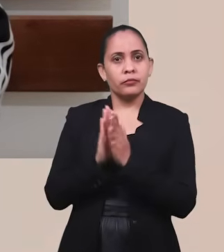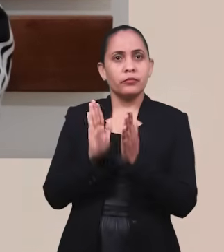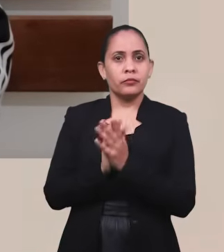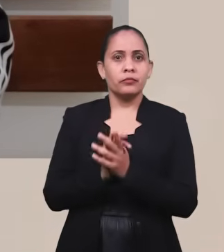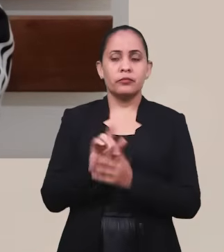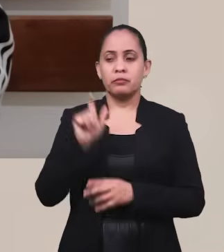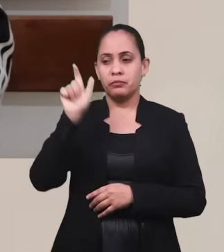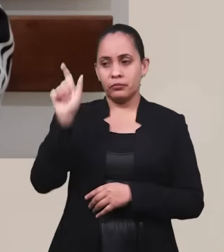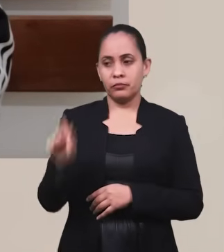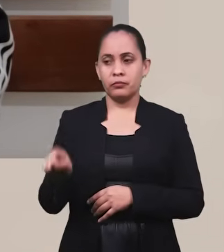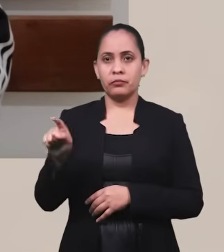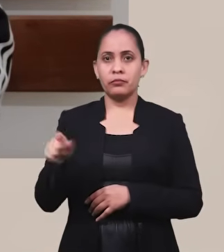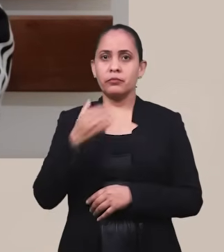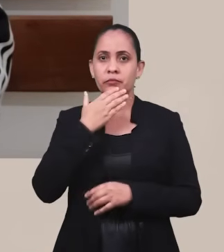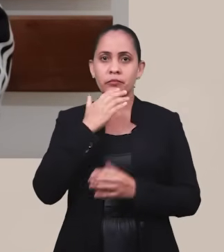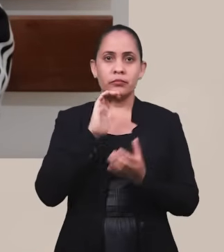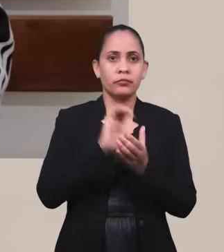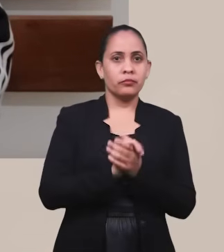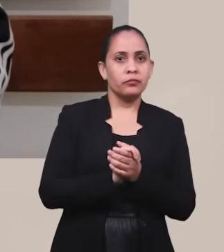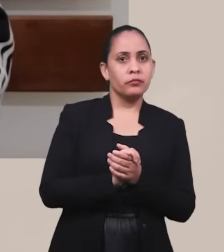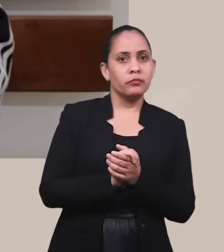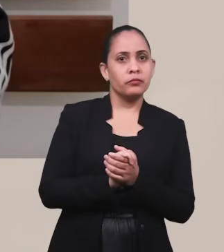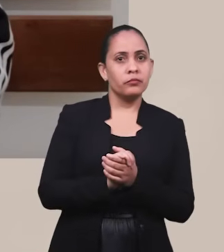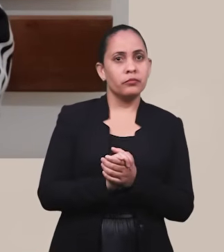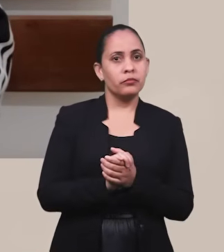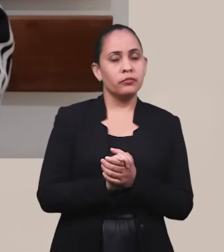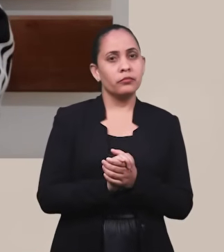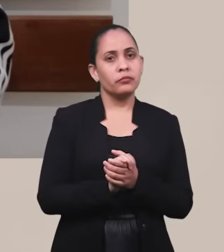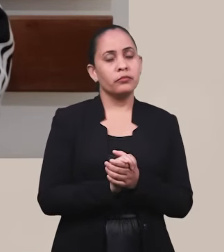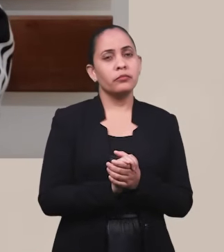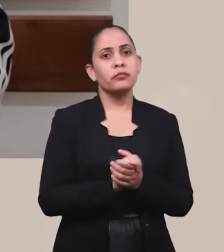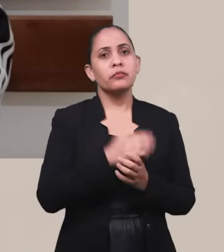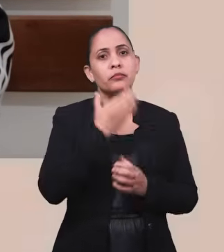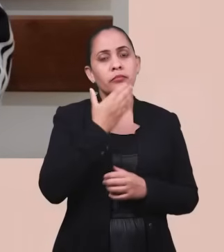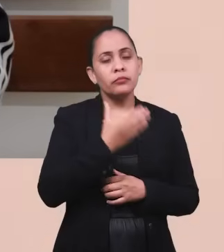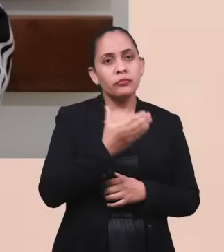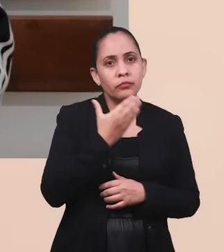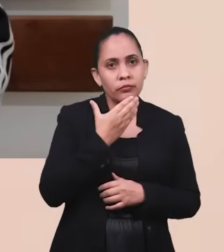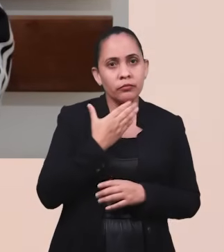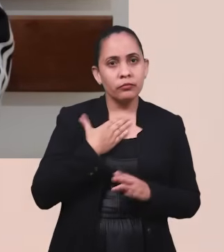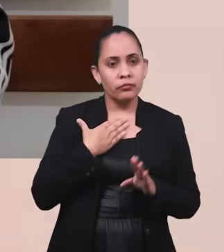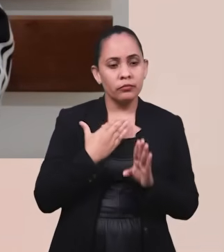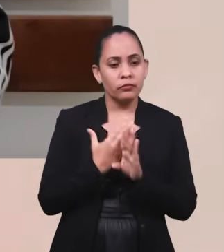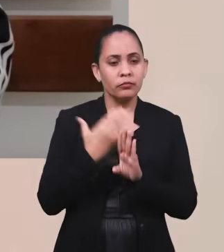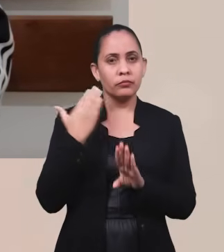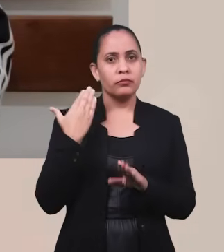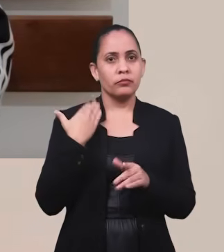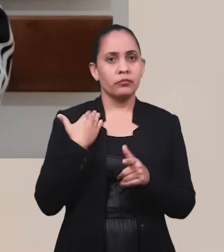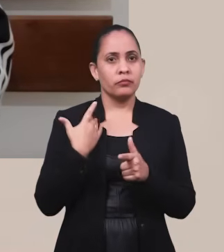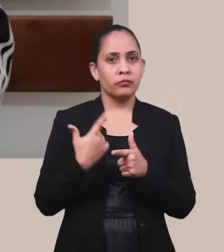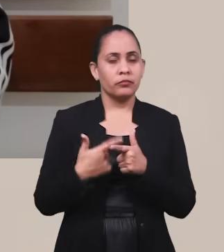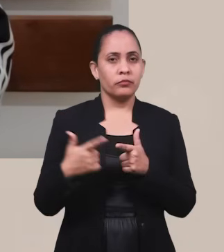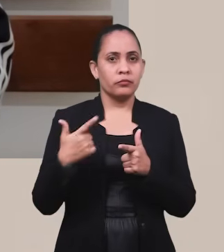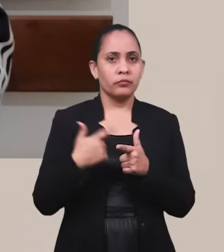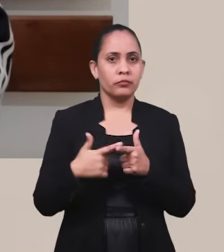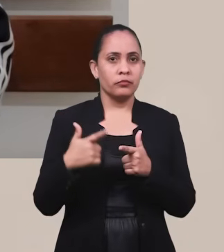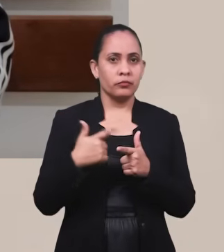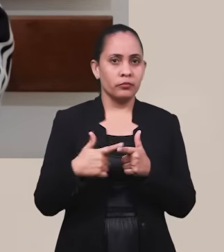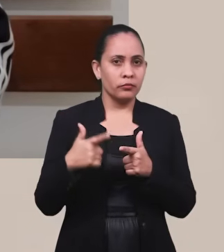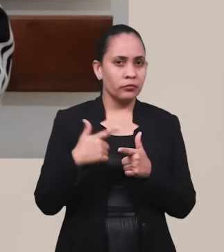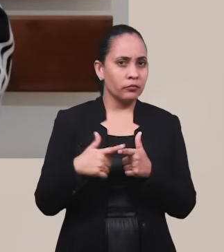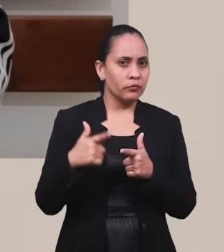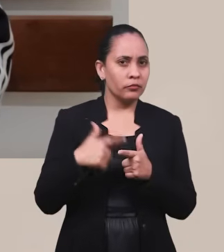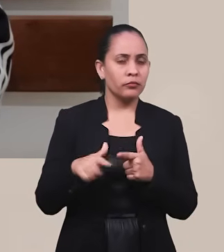meu esposo. Em dezembro, descobrimos o problema oncológico.